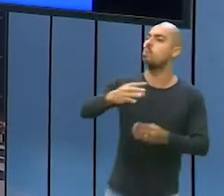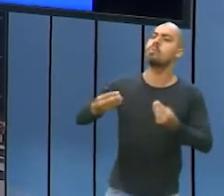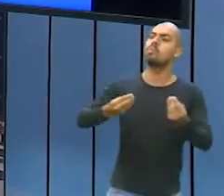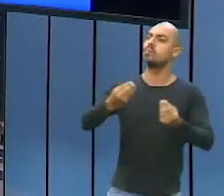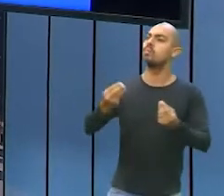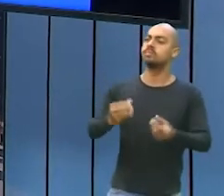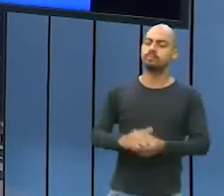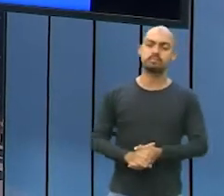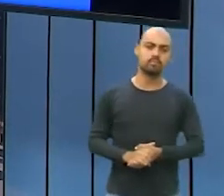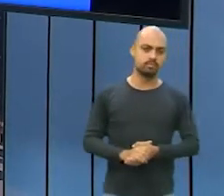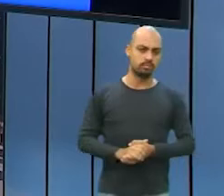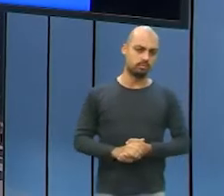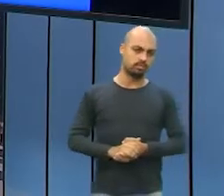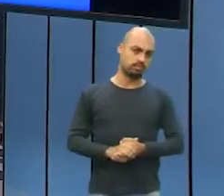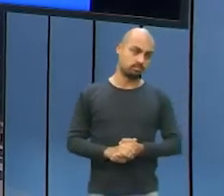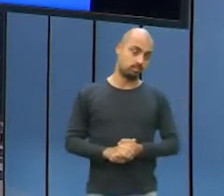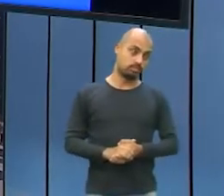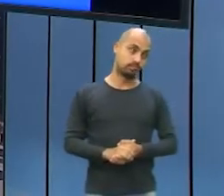encontraram?